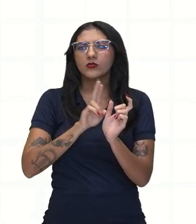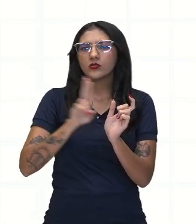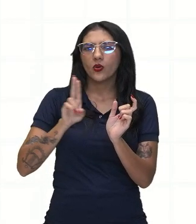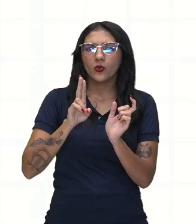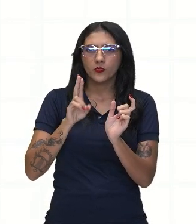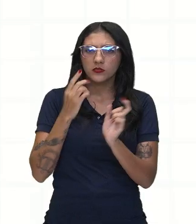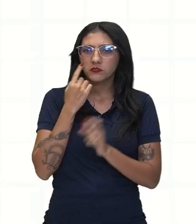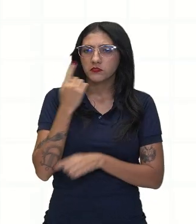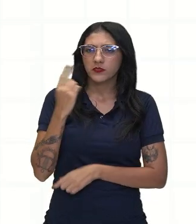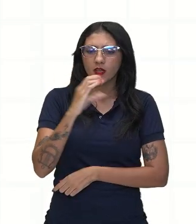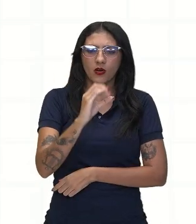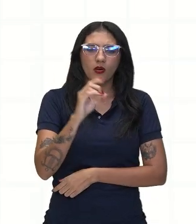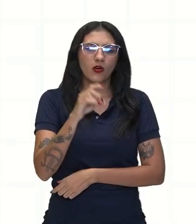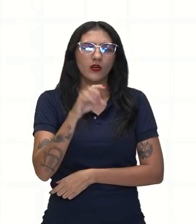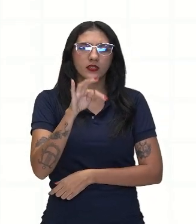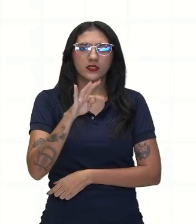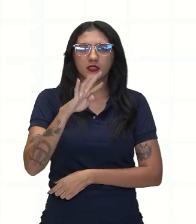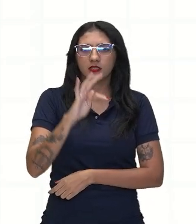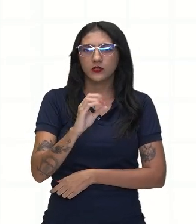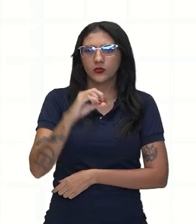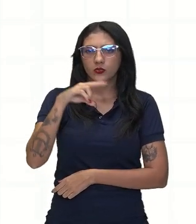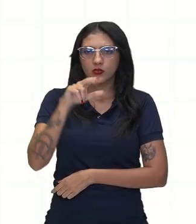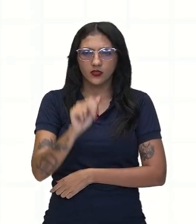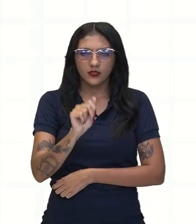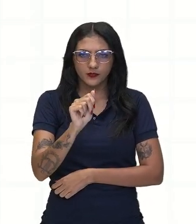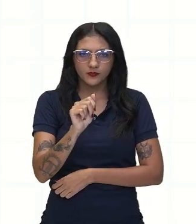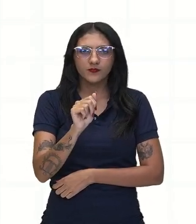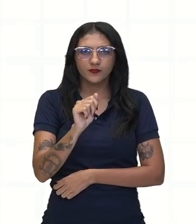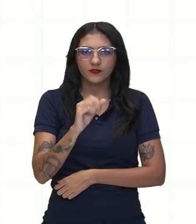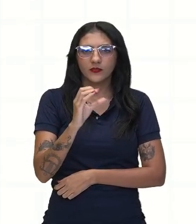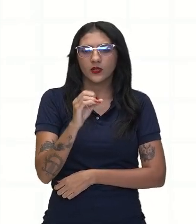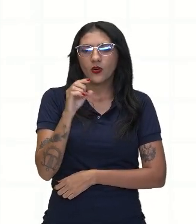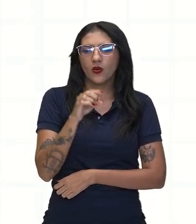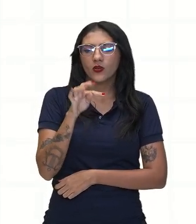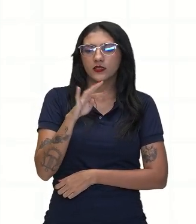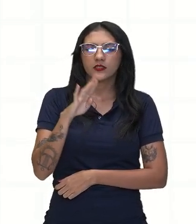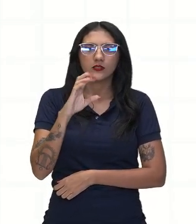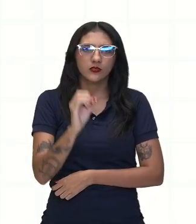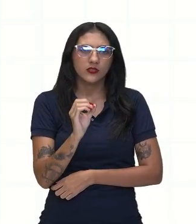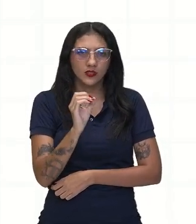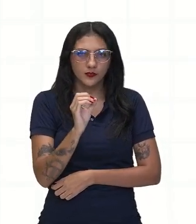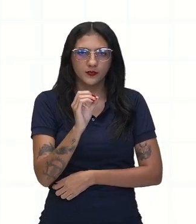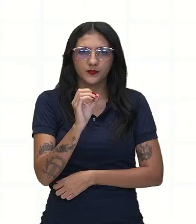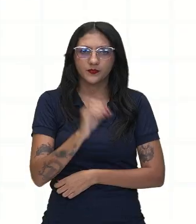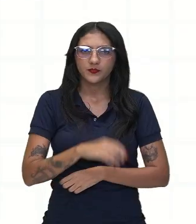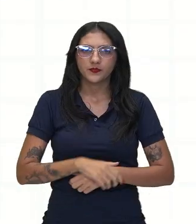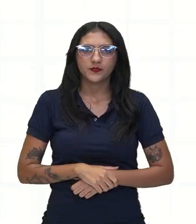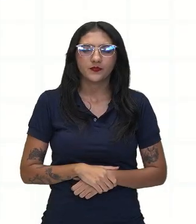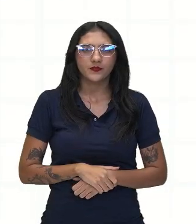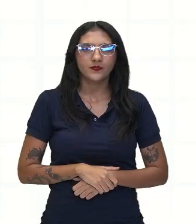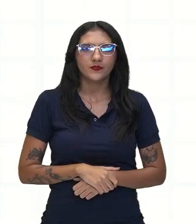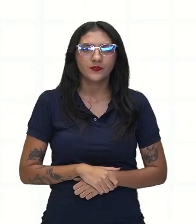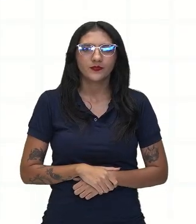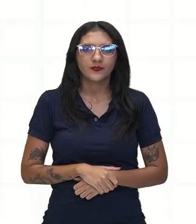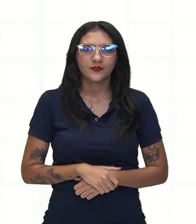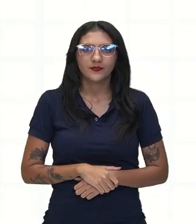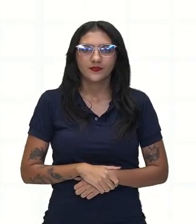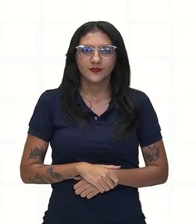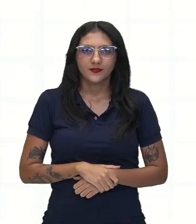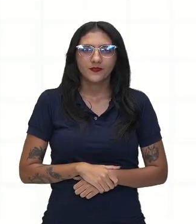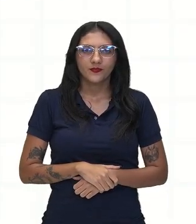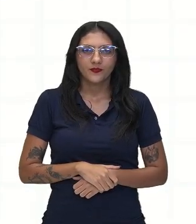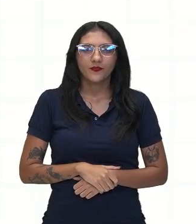de oxítona, tá bom? Ela vai ser chamada de oxítona. Perfeito?